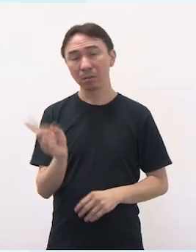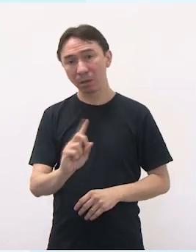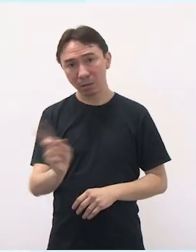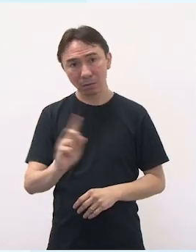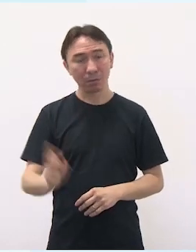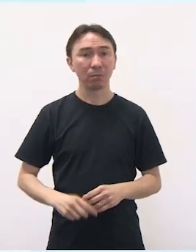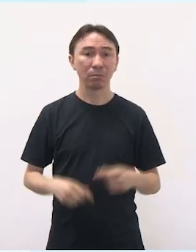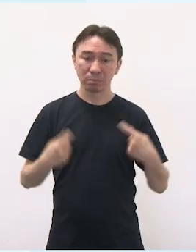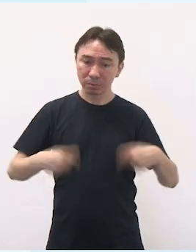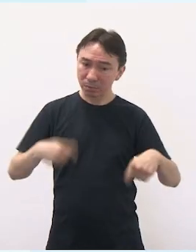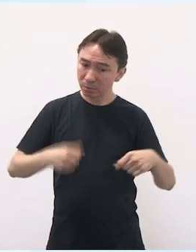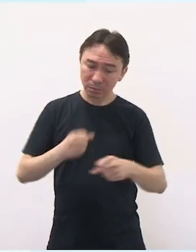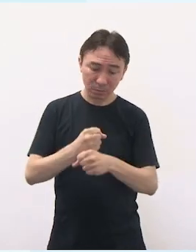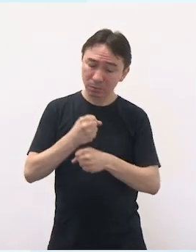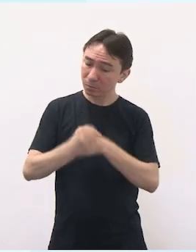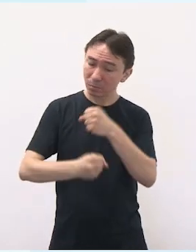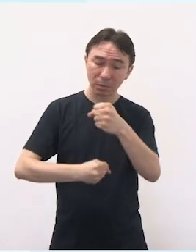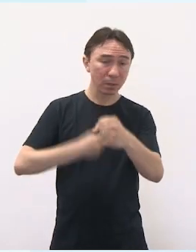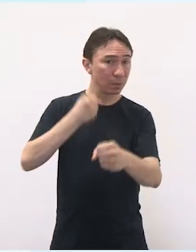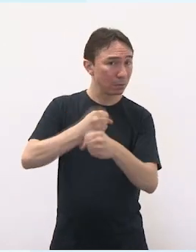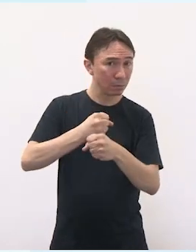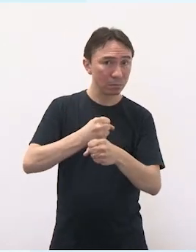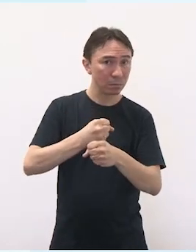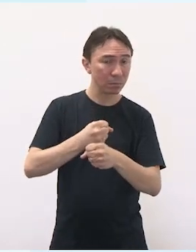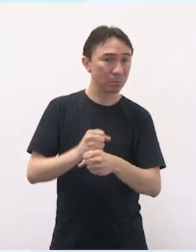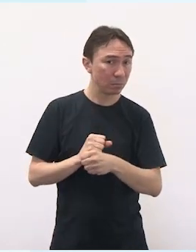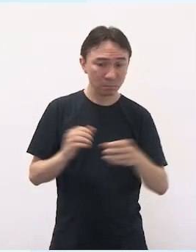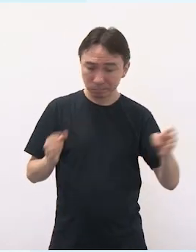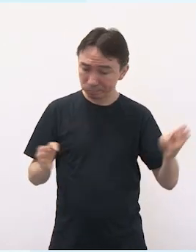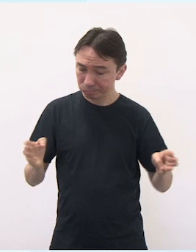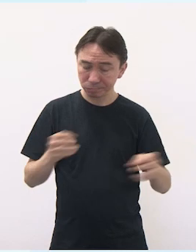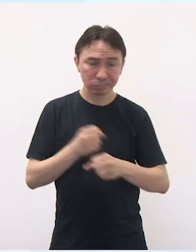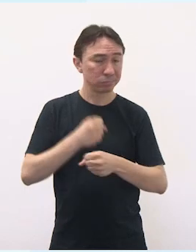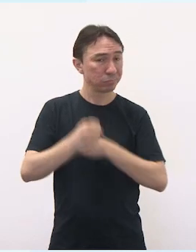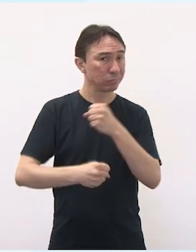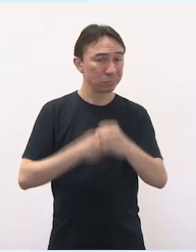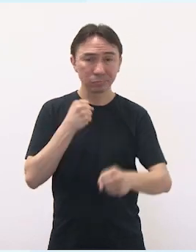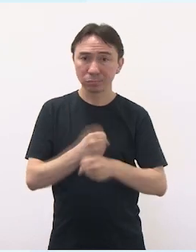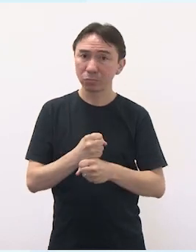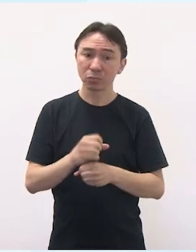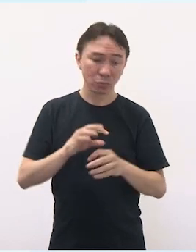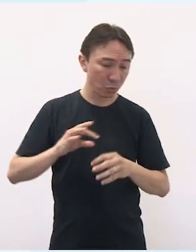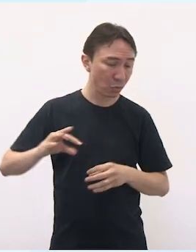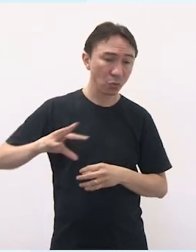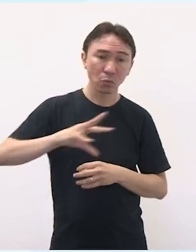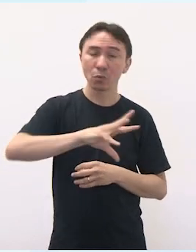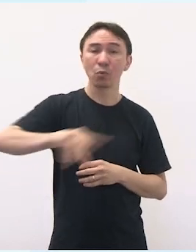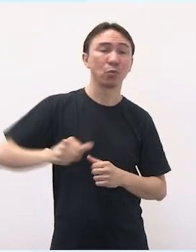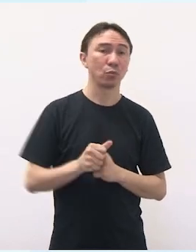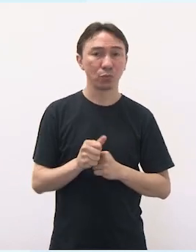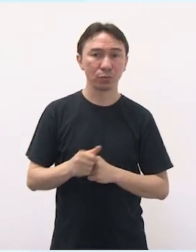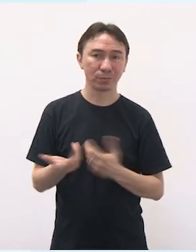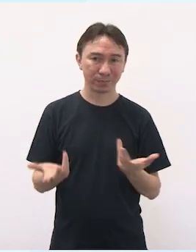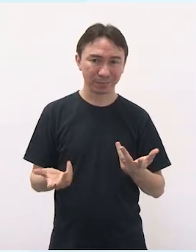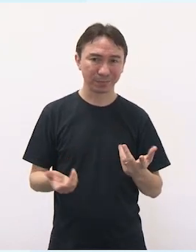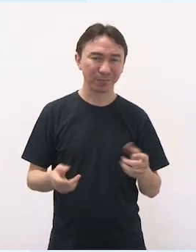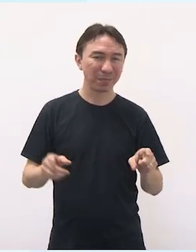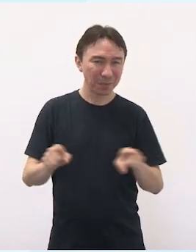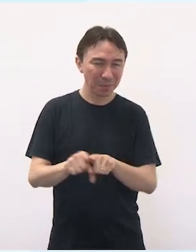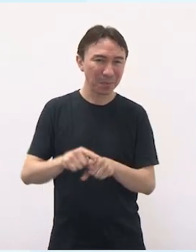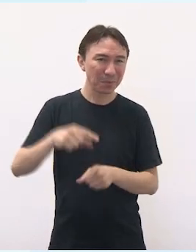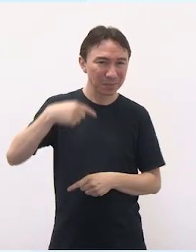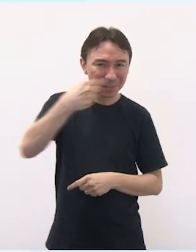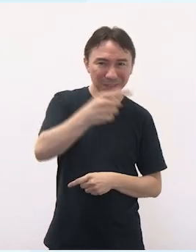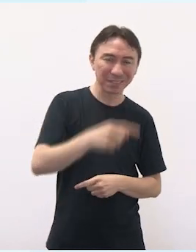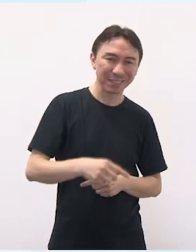disso, né, a nossa formação, simbolicamente, a formação sobre o tema de prevenção ao suicídio vai acontecer dia 1º e dia 8 de outubro,